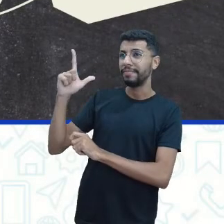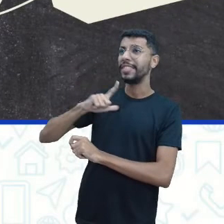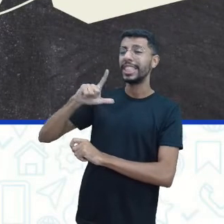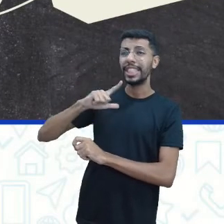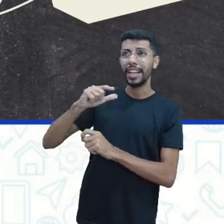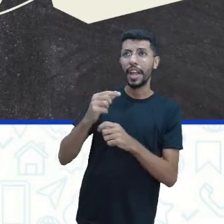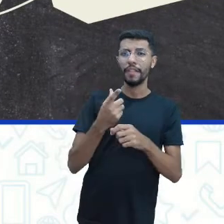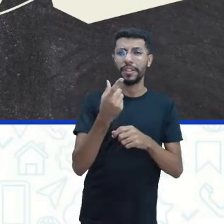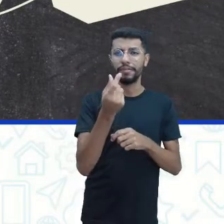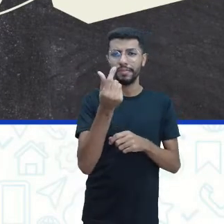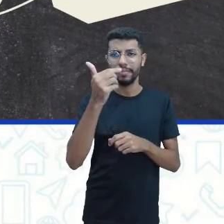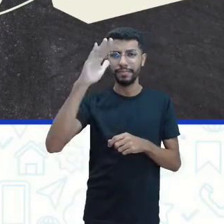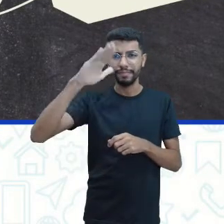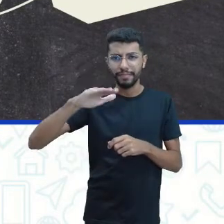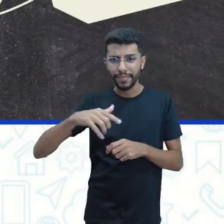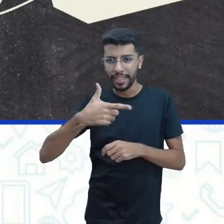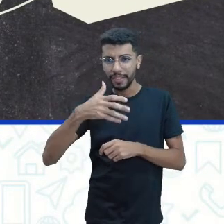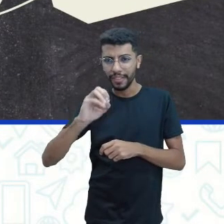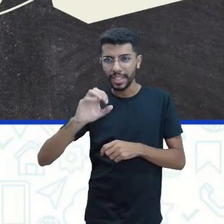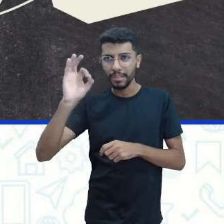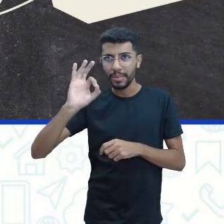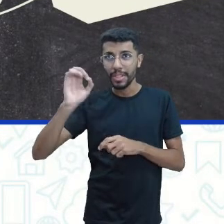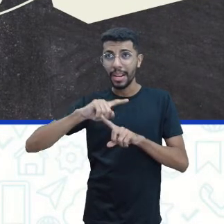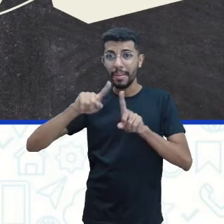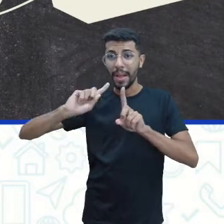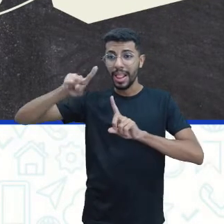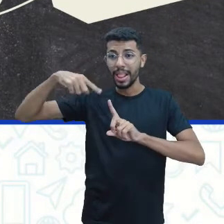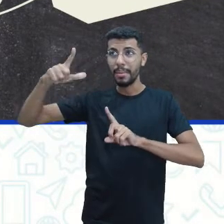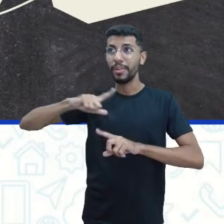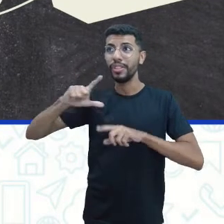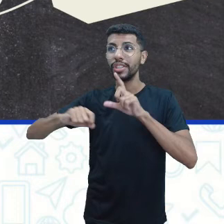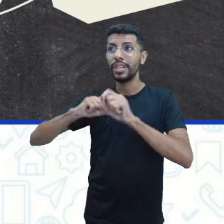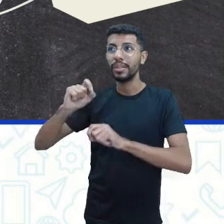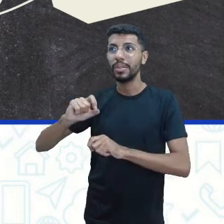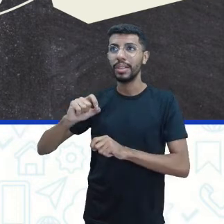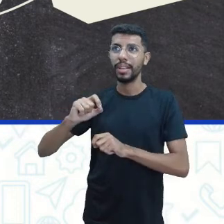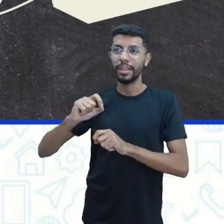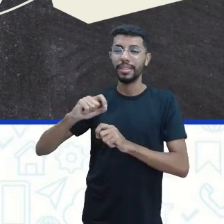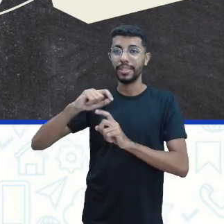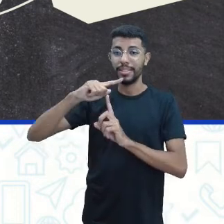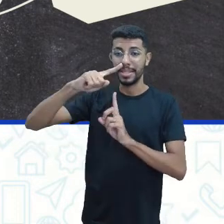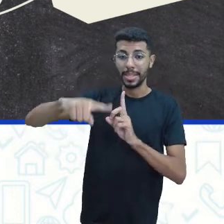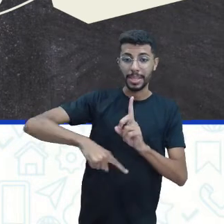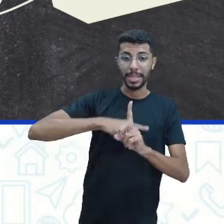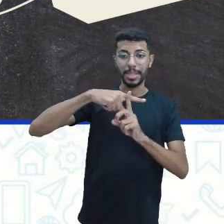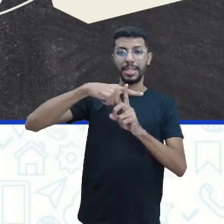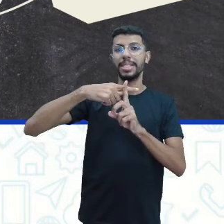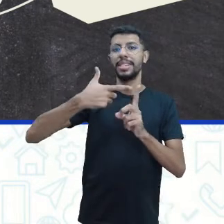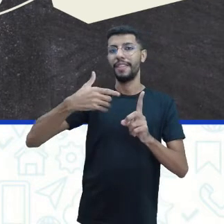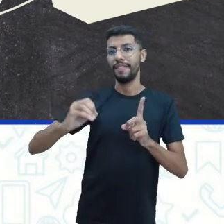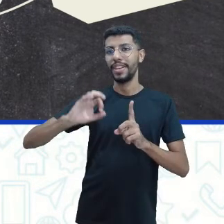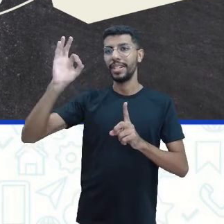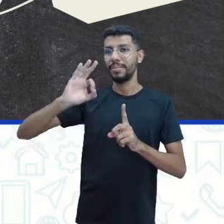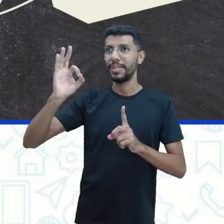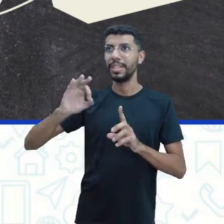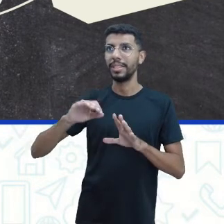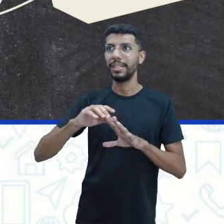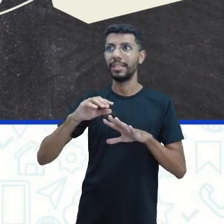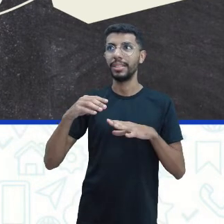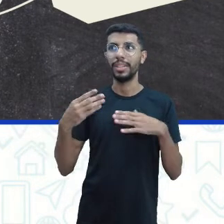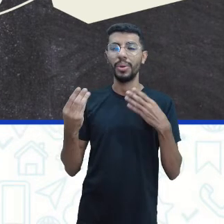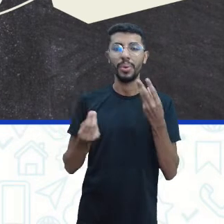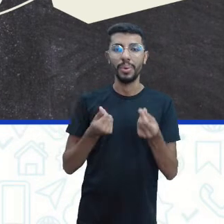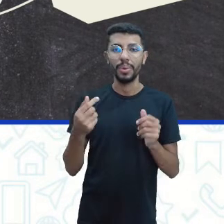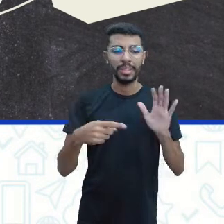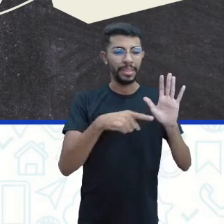de 20%, depois ele vai sofrer um aumento de 20%. Eita, e agora? Como é que a gente vai saber se esse desconto e